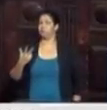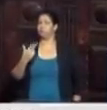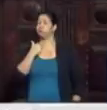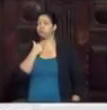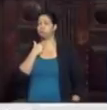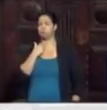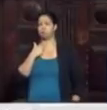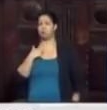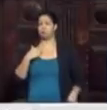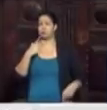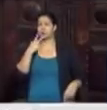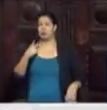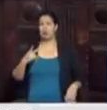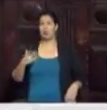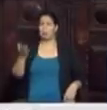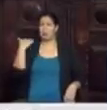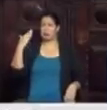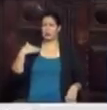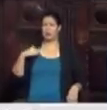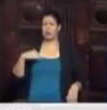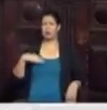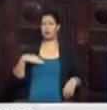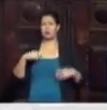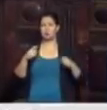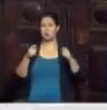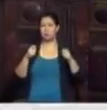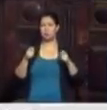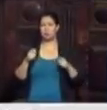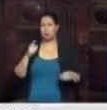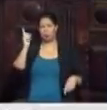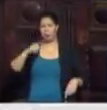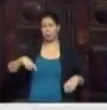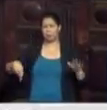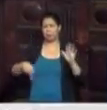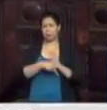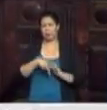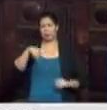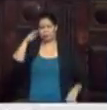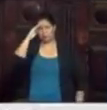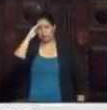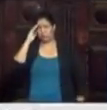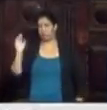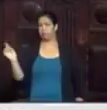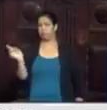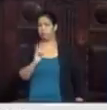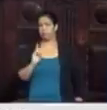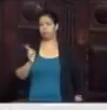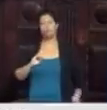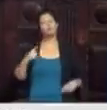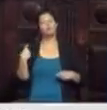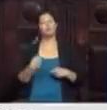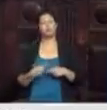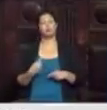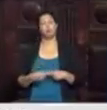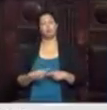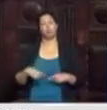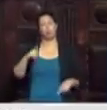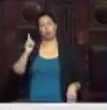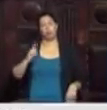dizer que a ditadura foi a ditadura militar sem incorporar os setores que verdadeiramente deram